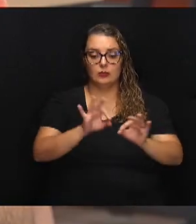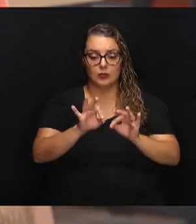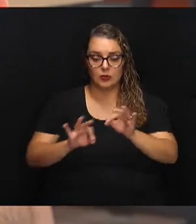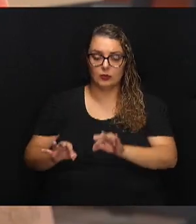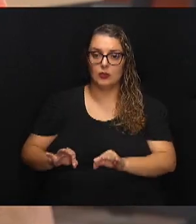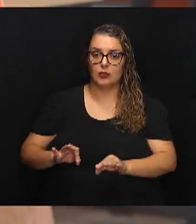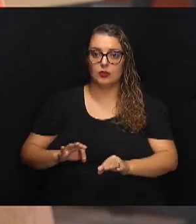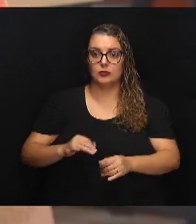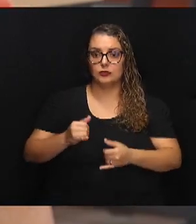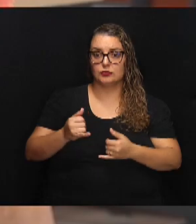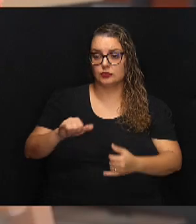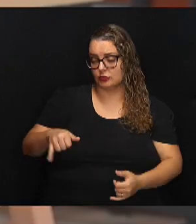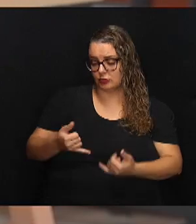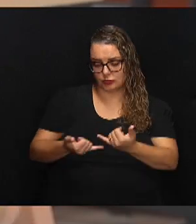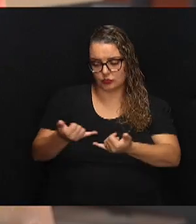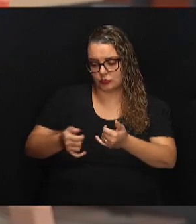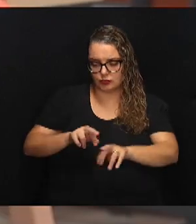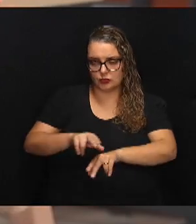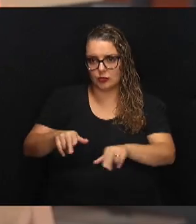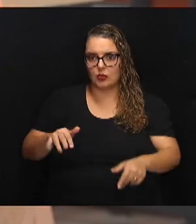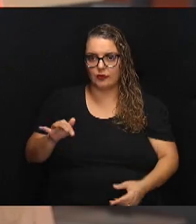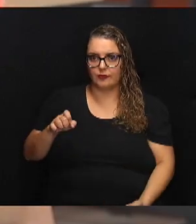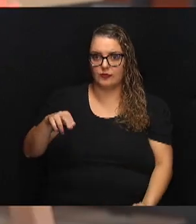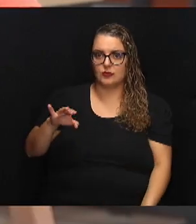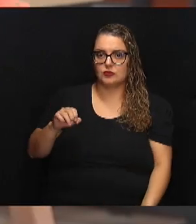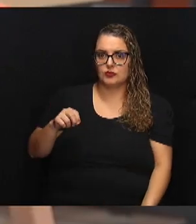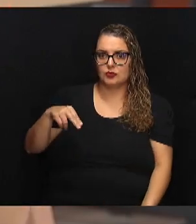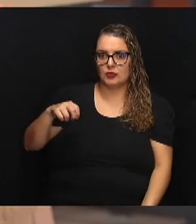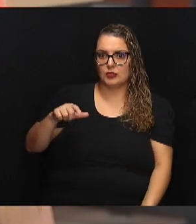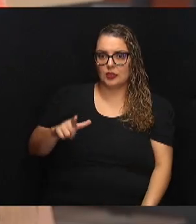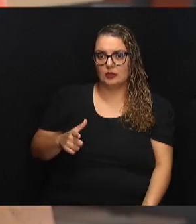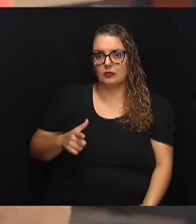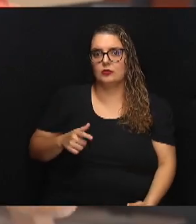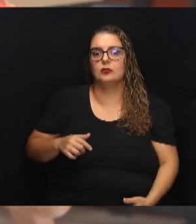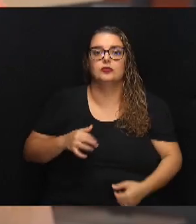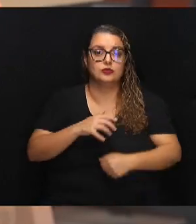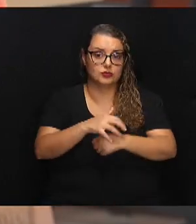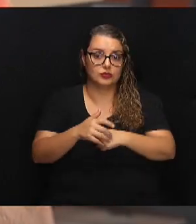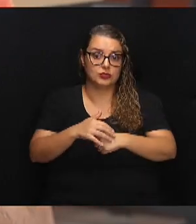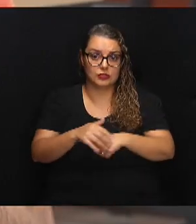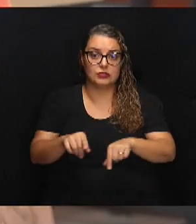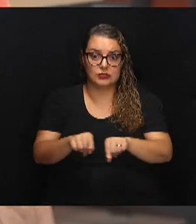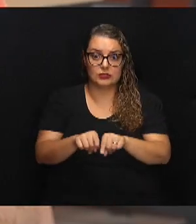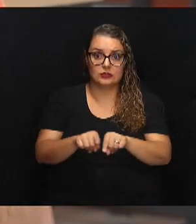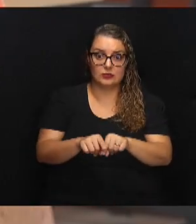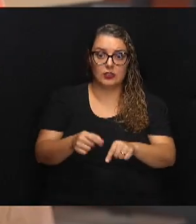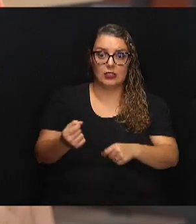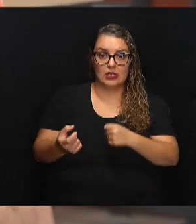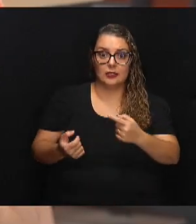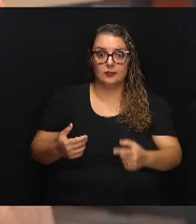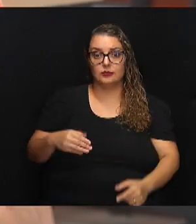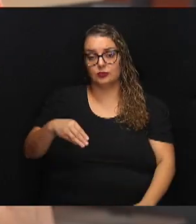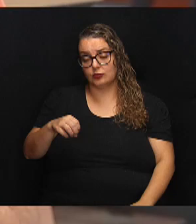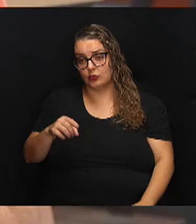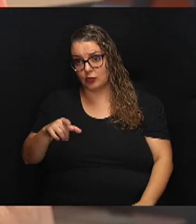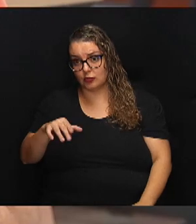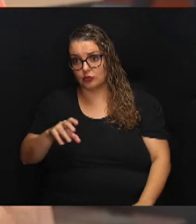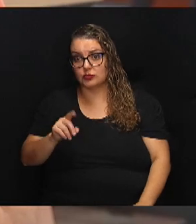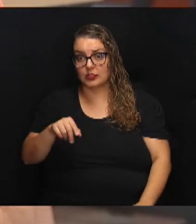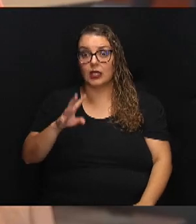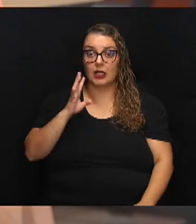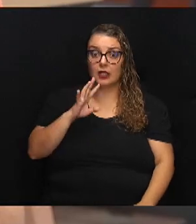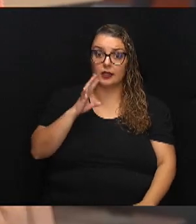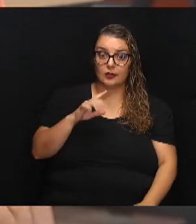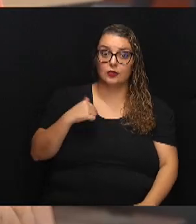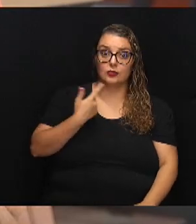jogos funcionais, jogos digitais e também tem um dos módulos aqui que é bem bacana, a